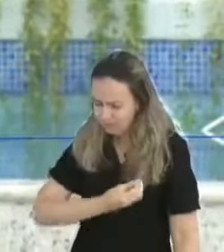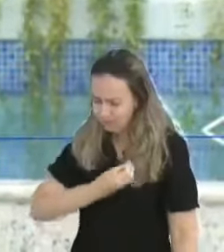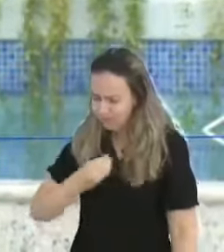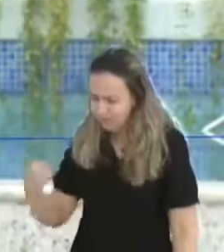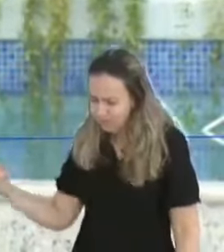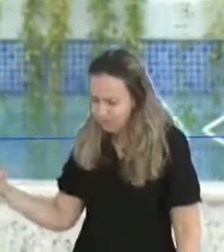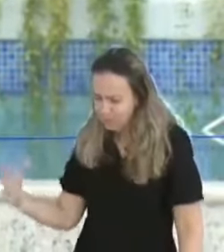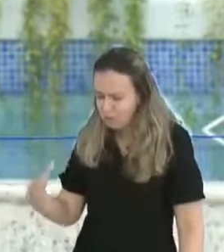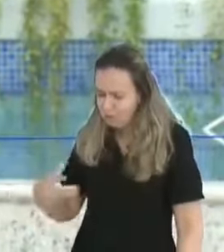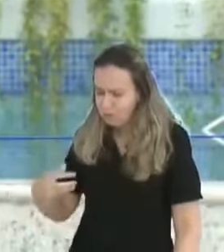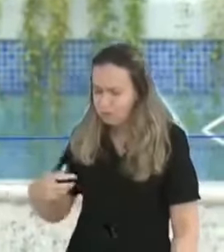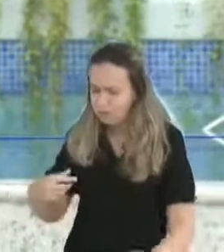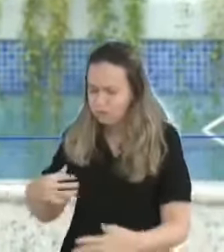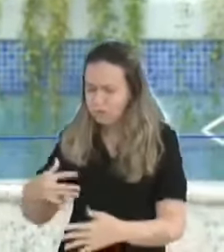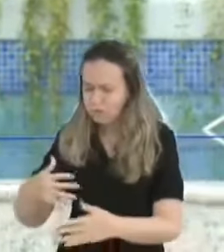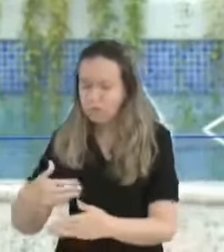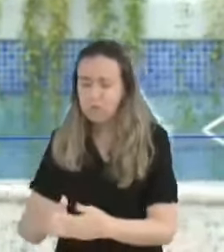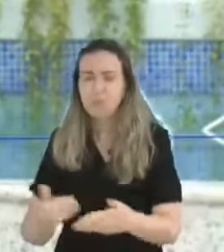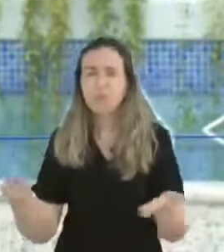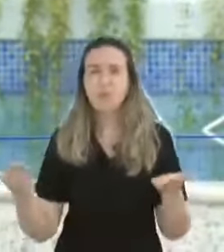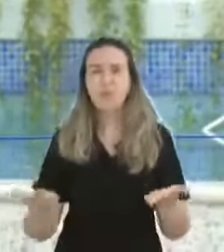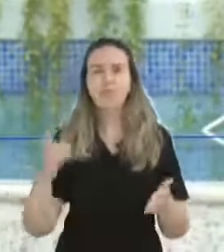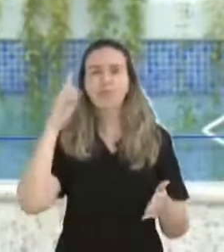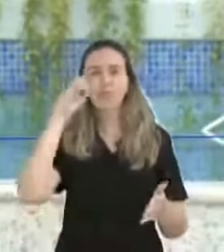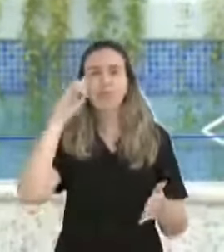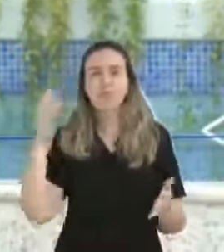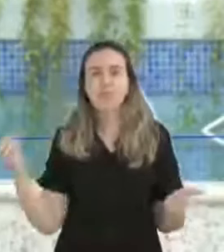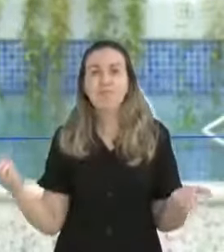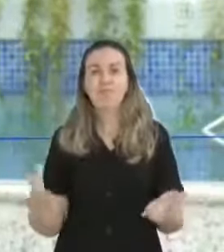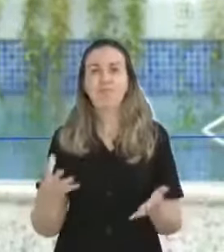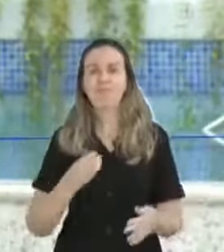Renova os nossos dias como antes.